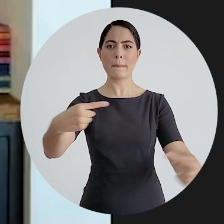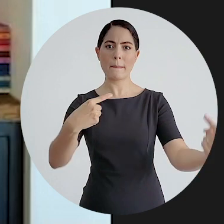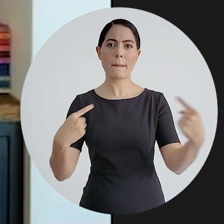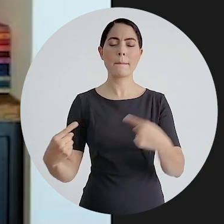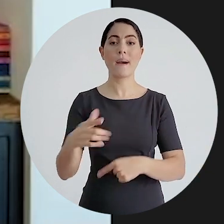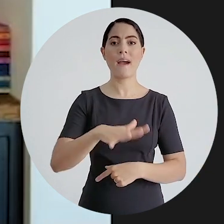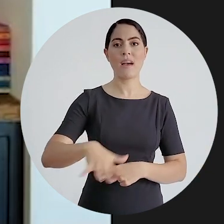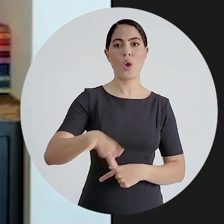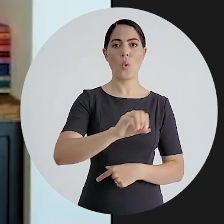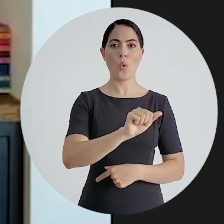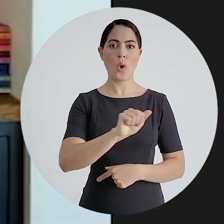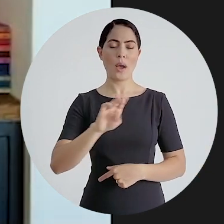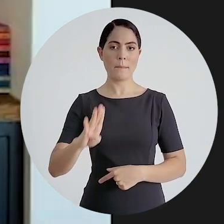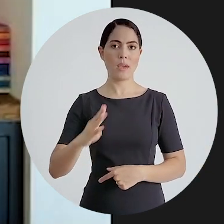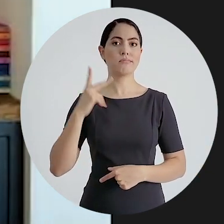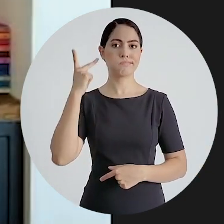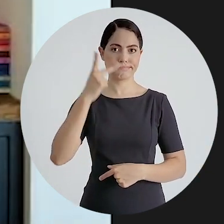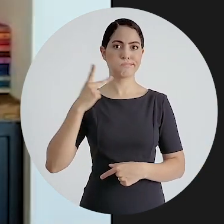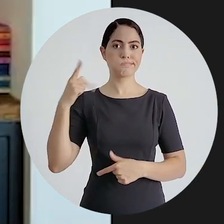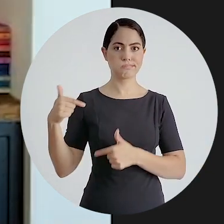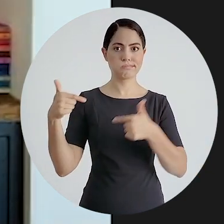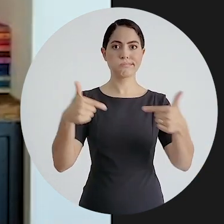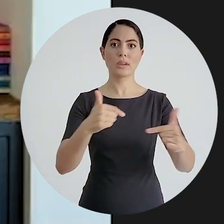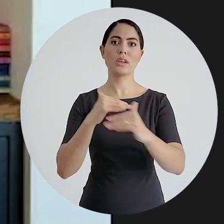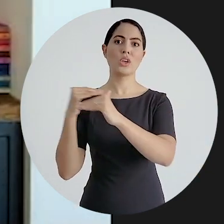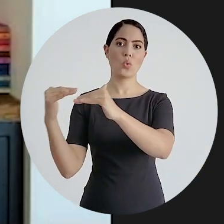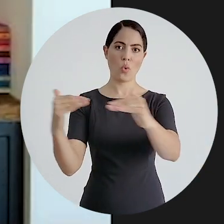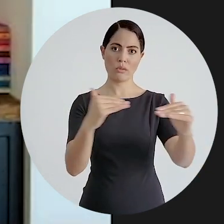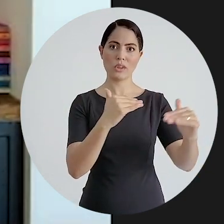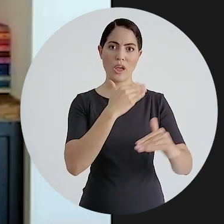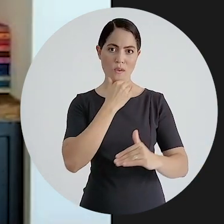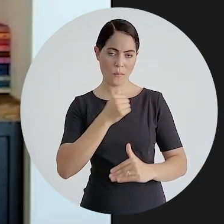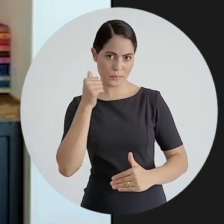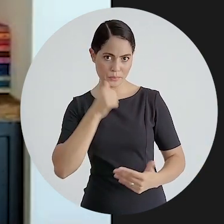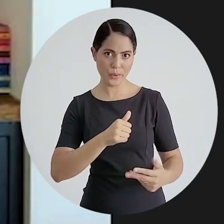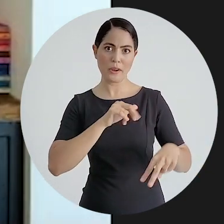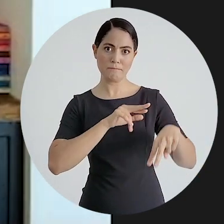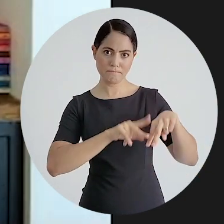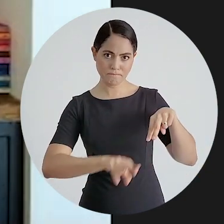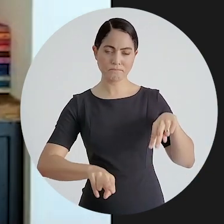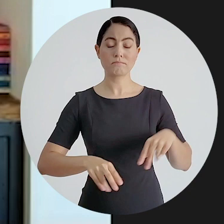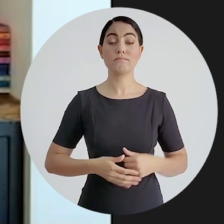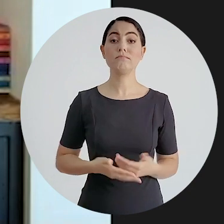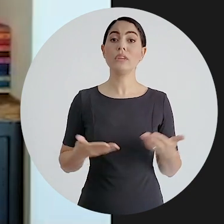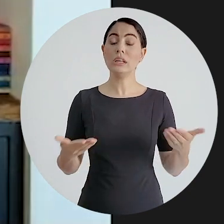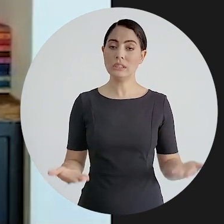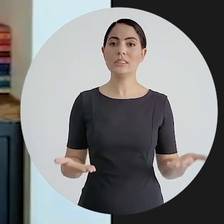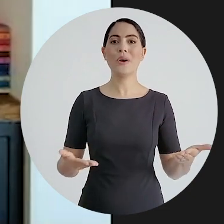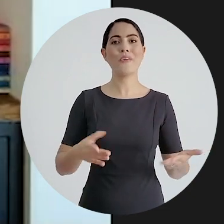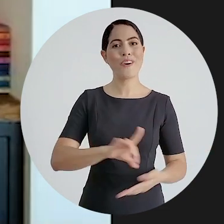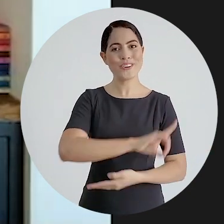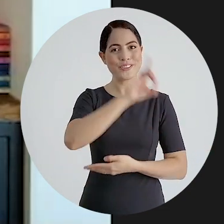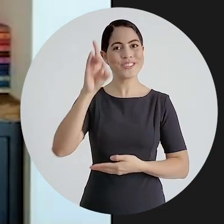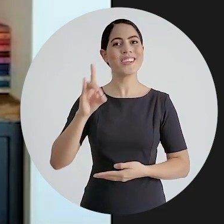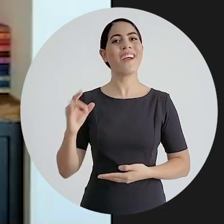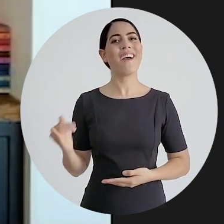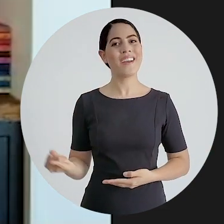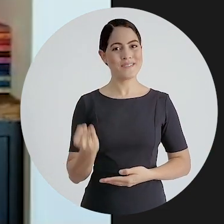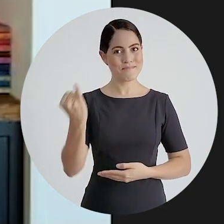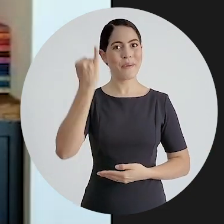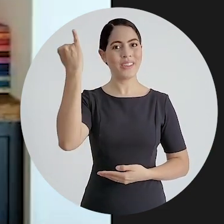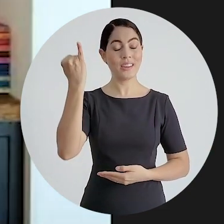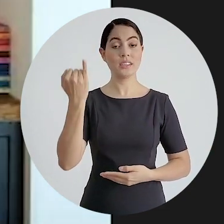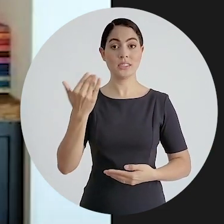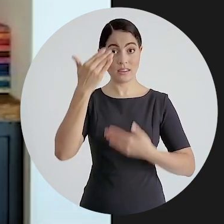dos Advogados à medida que ele for verdadeiramente igualitário. Então, foi um dia muito importante. Eu agradeço aos presidentes